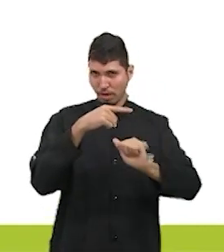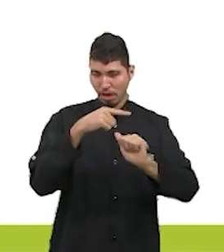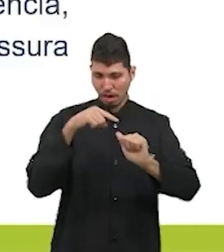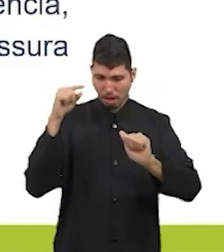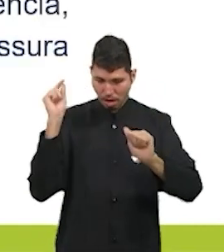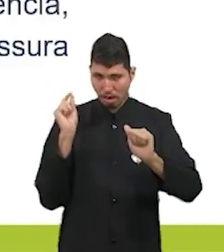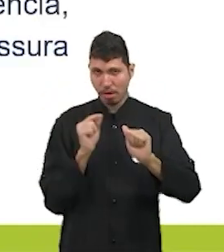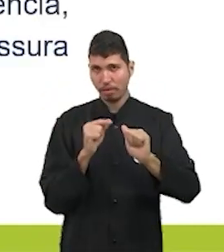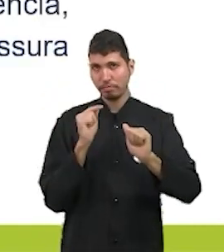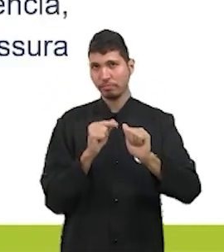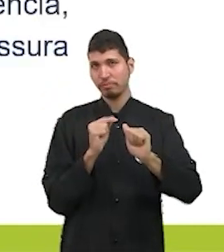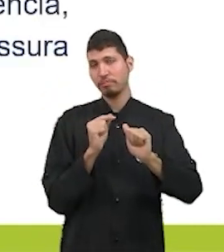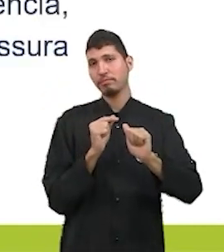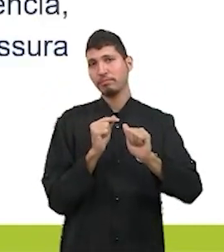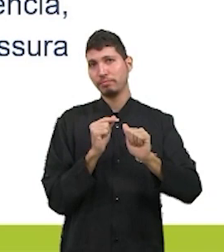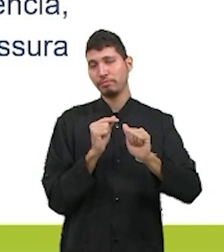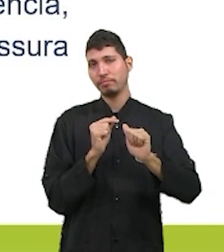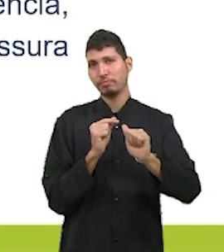área é